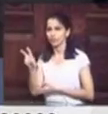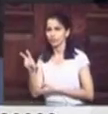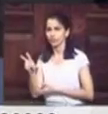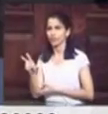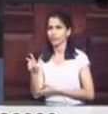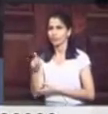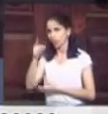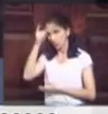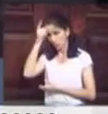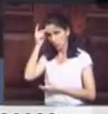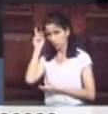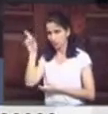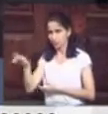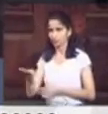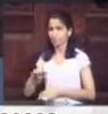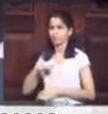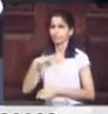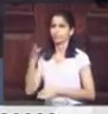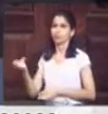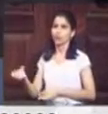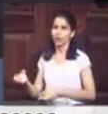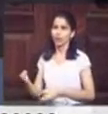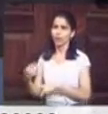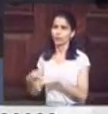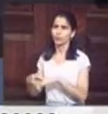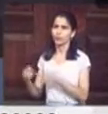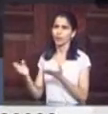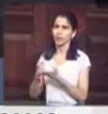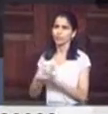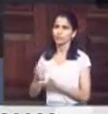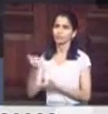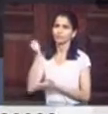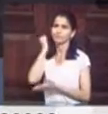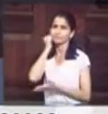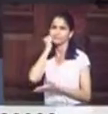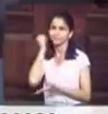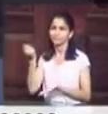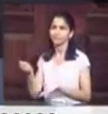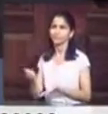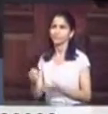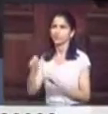pessoas terem a coragem de deixar de ser cara de pau e mandar publicar quantos contra-cheques recebem.